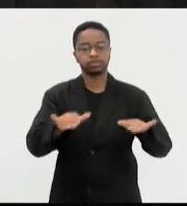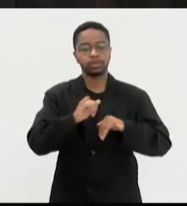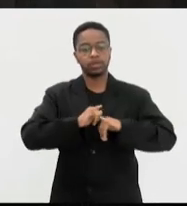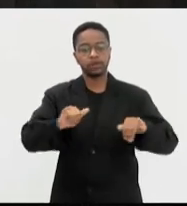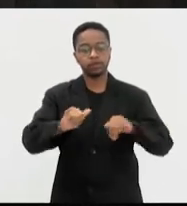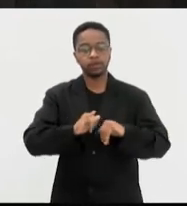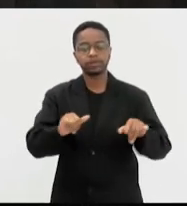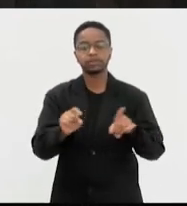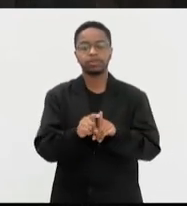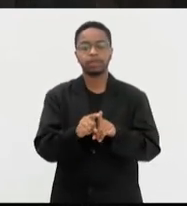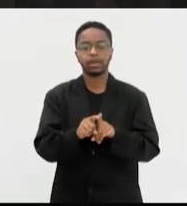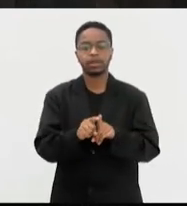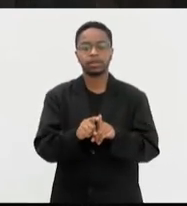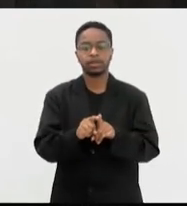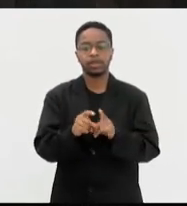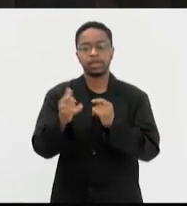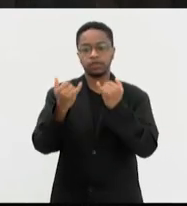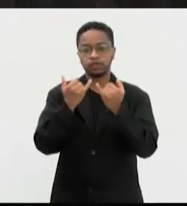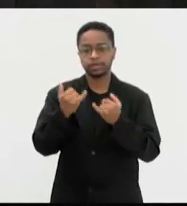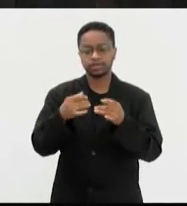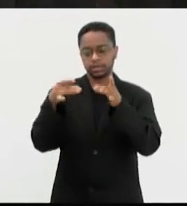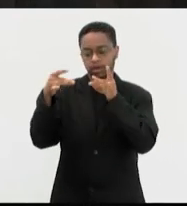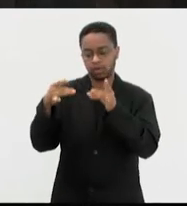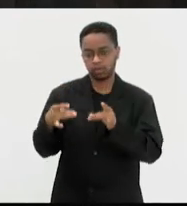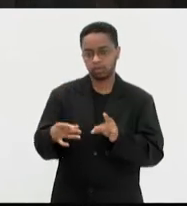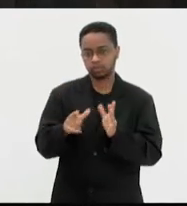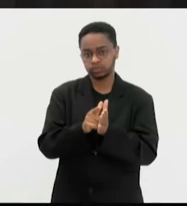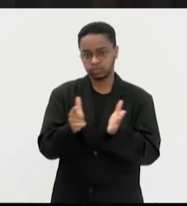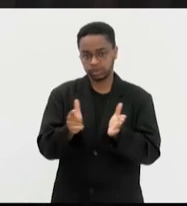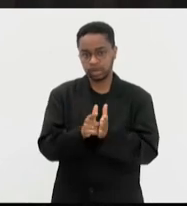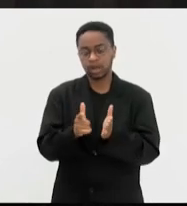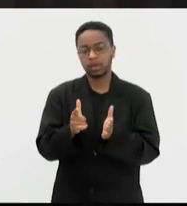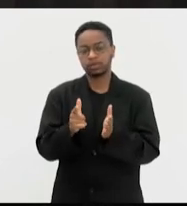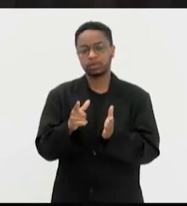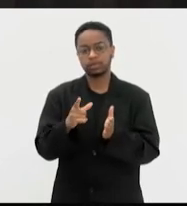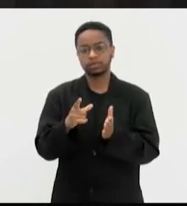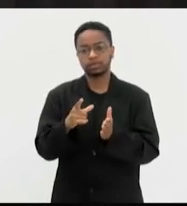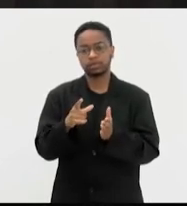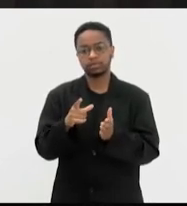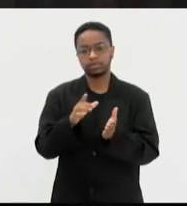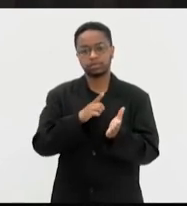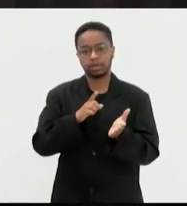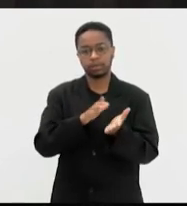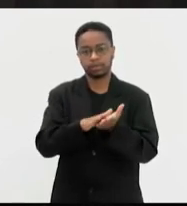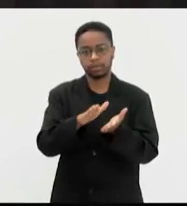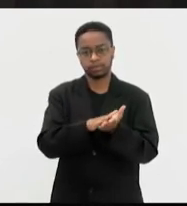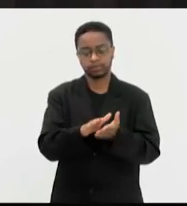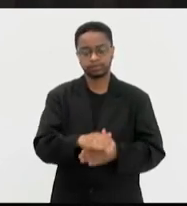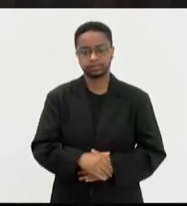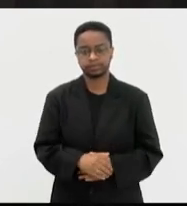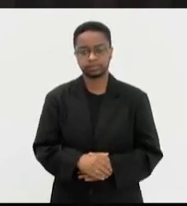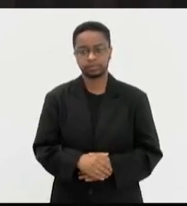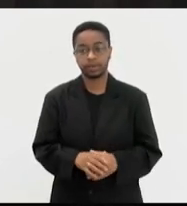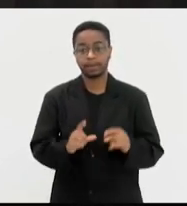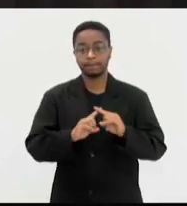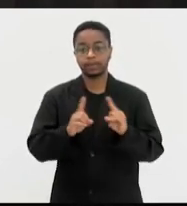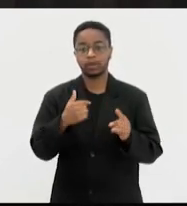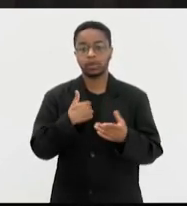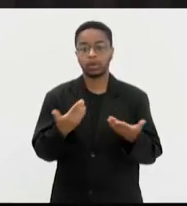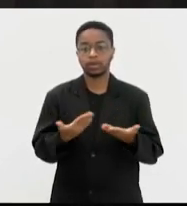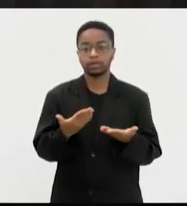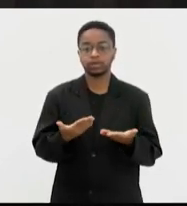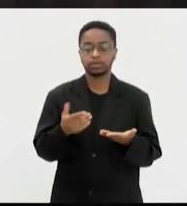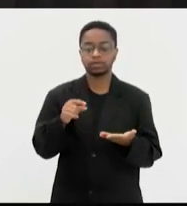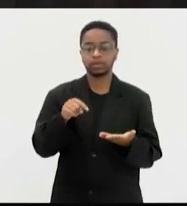todas as informações que vossa excelência trouxe aqui sobre a matéria que foi publicado em determinado jornal mas o que me traz aqui hoje Deputado